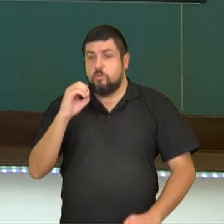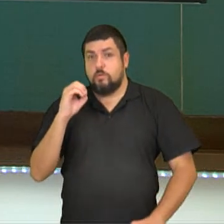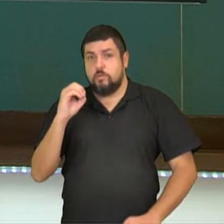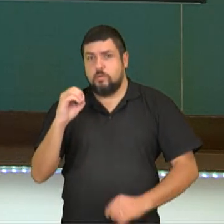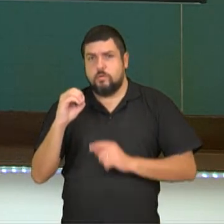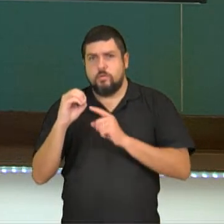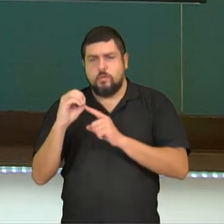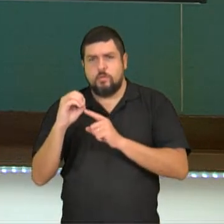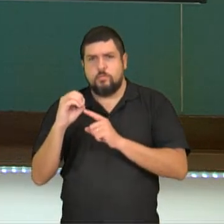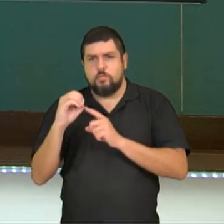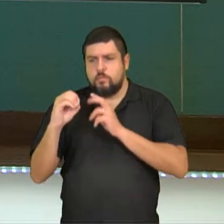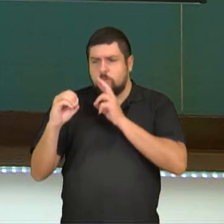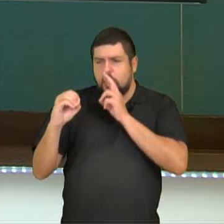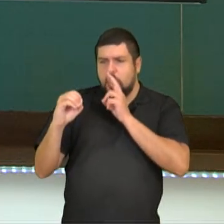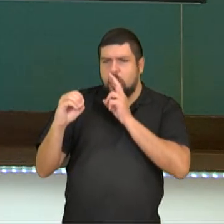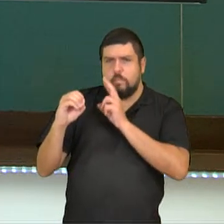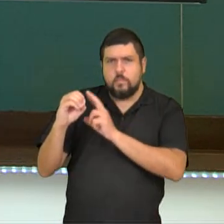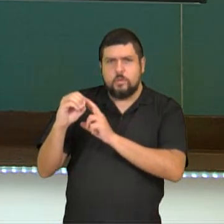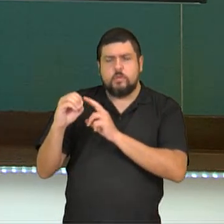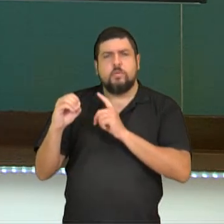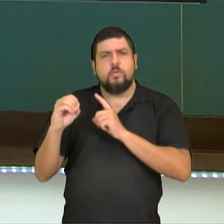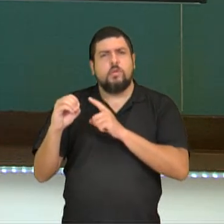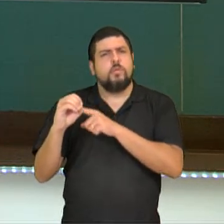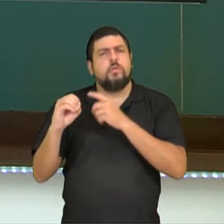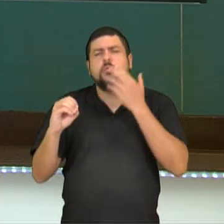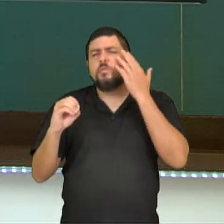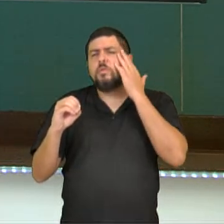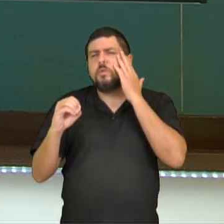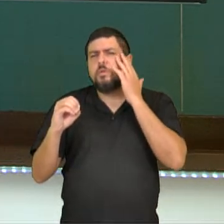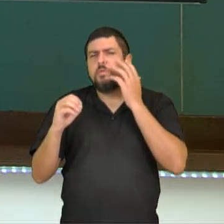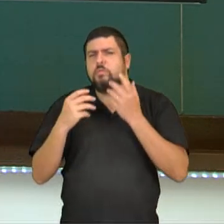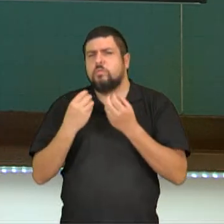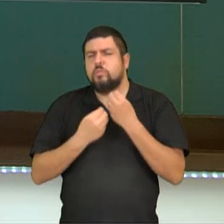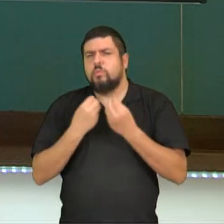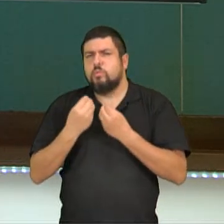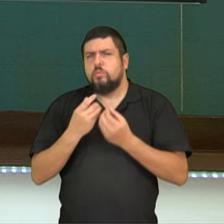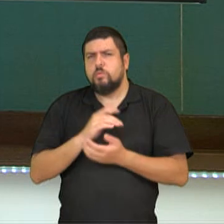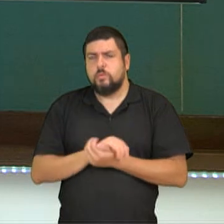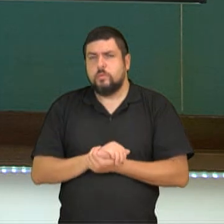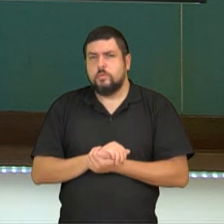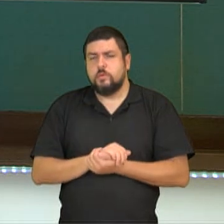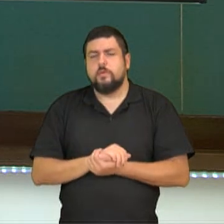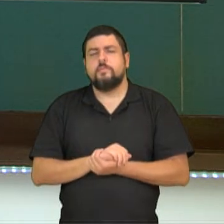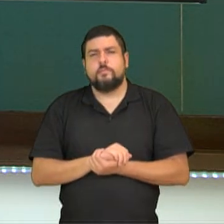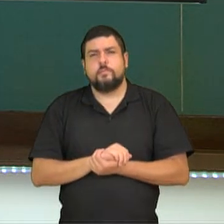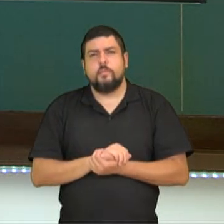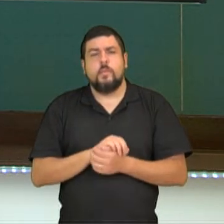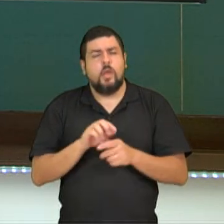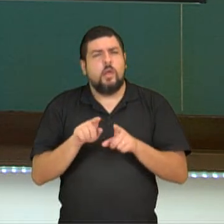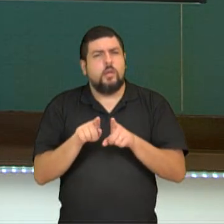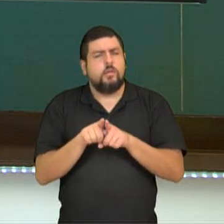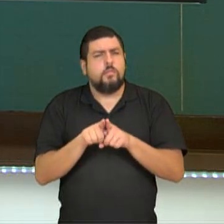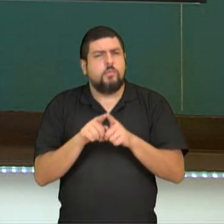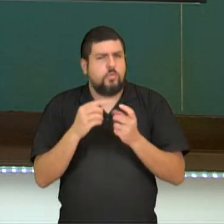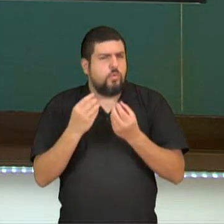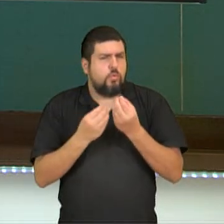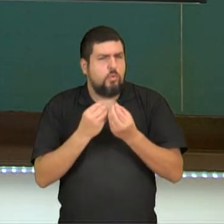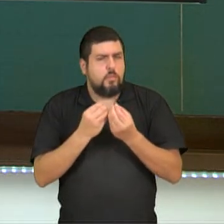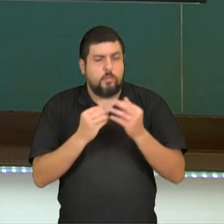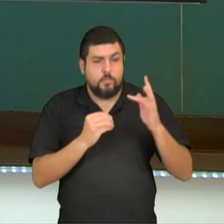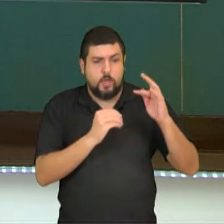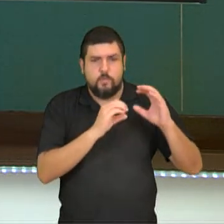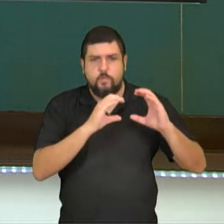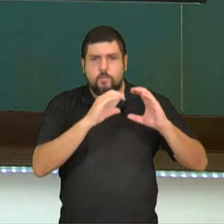chamar raiz da função? Também você pode encontrar por esse nomezinho, tá? E como que podemos determinar o zero de uma